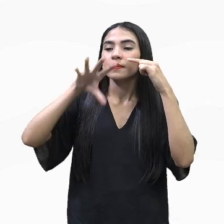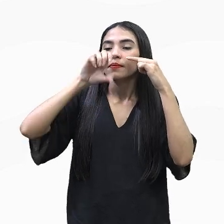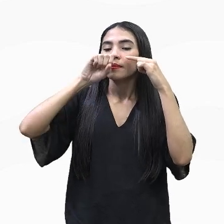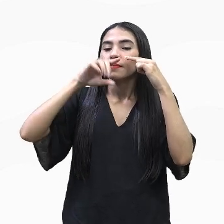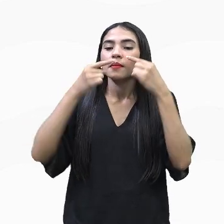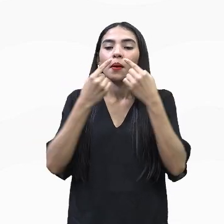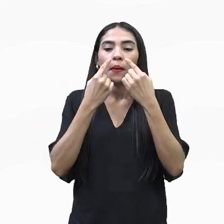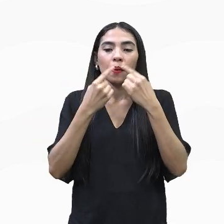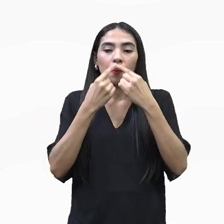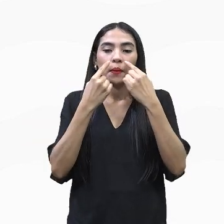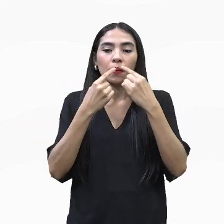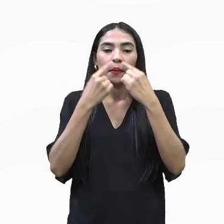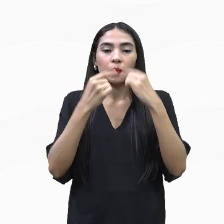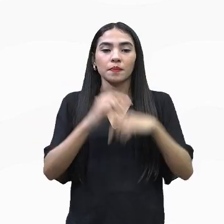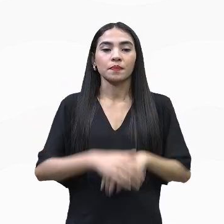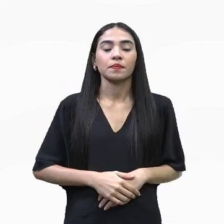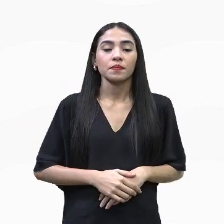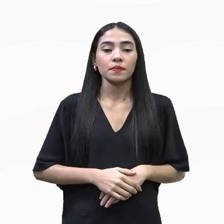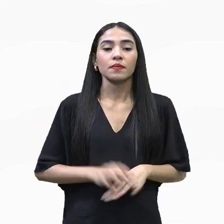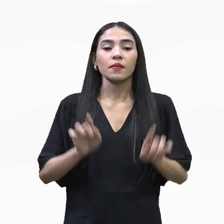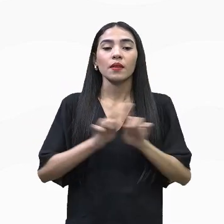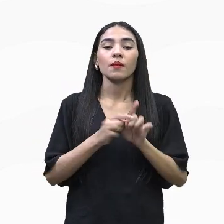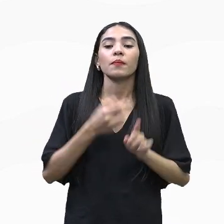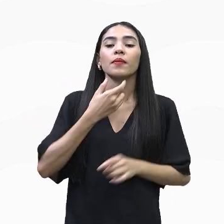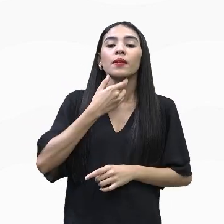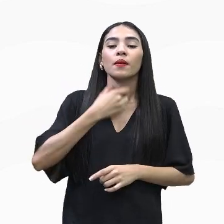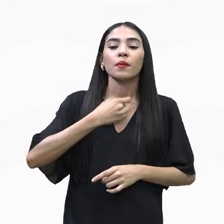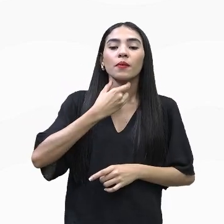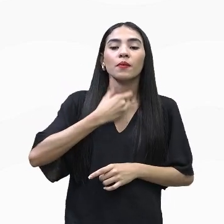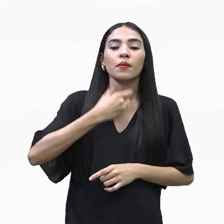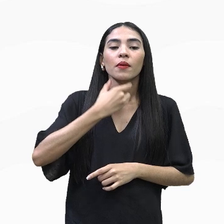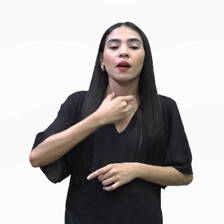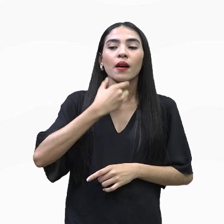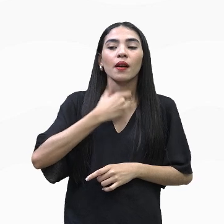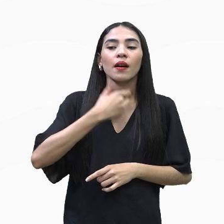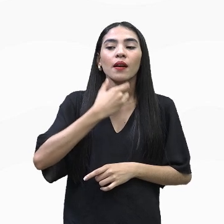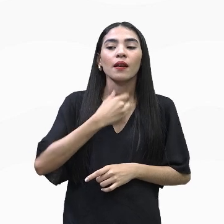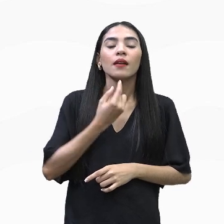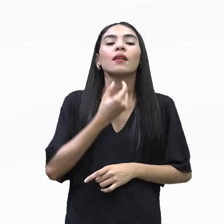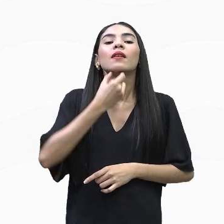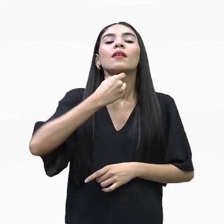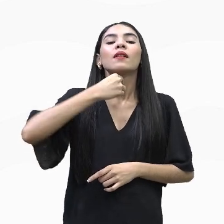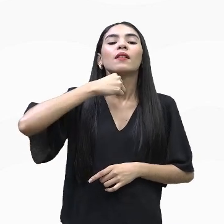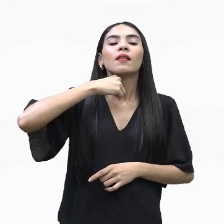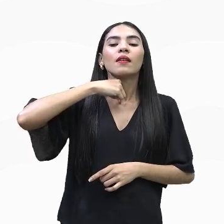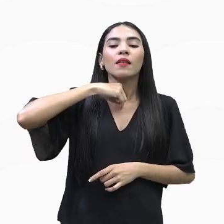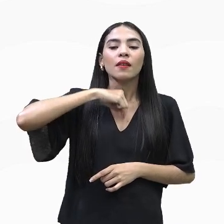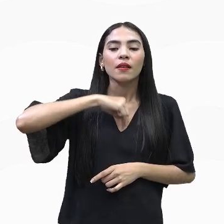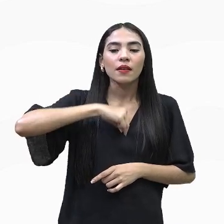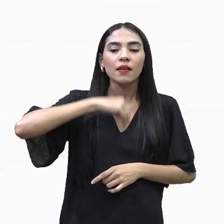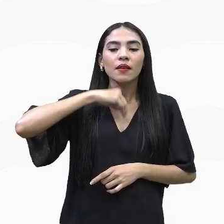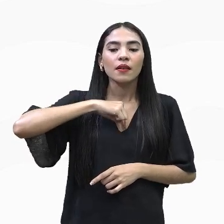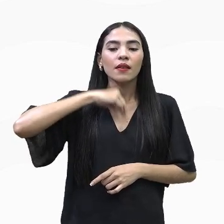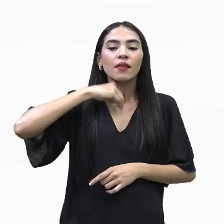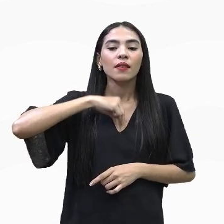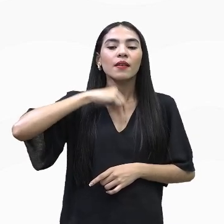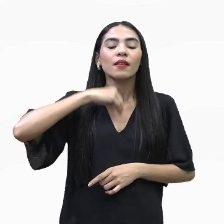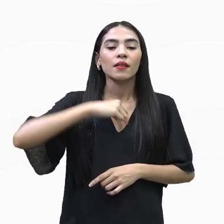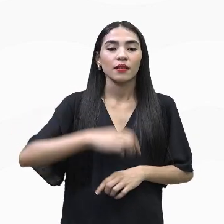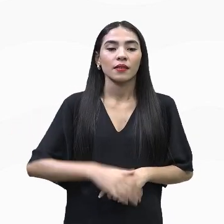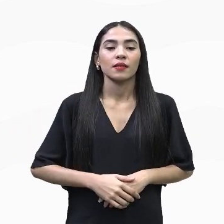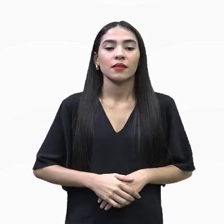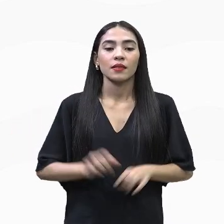né? Cavidades nasais, faringe, laringe, traqueia, estamos passando já pelo pescoço,